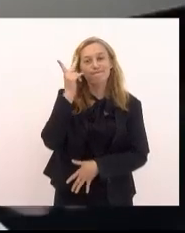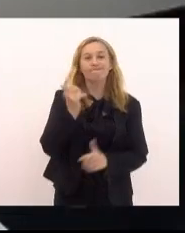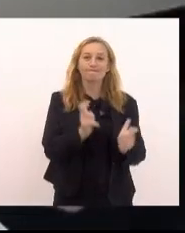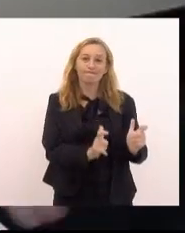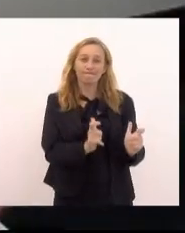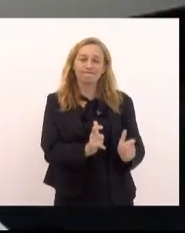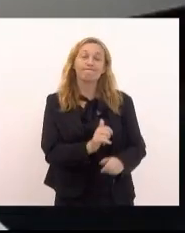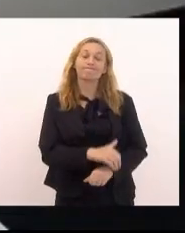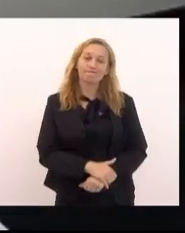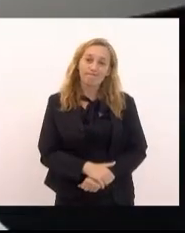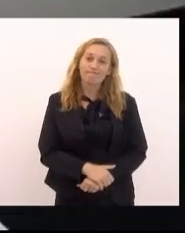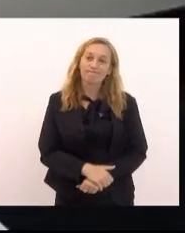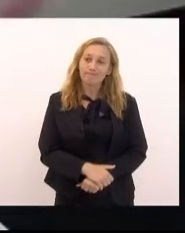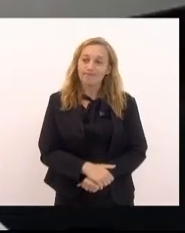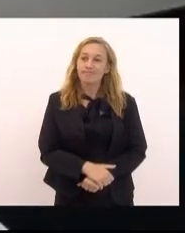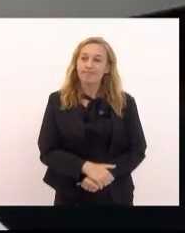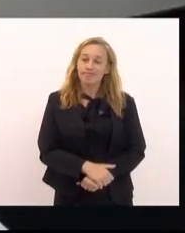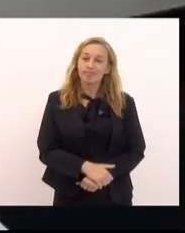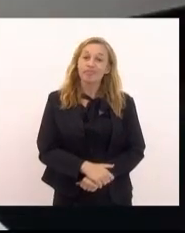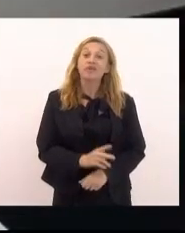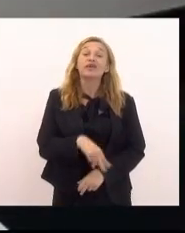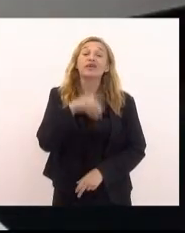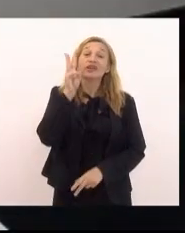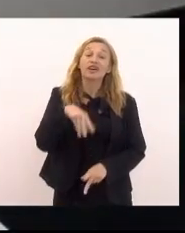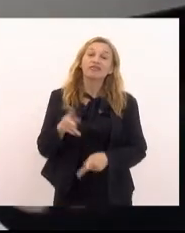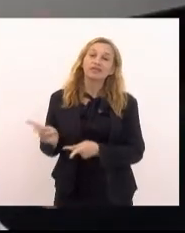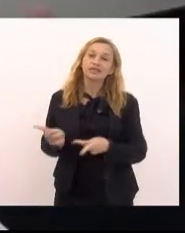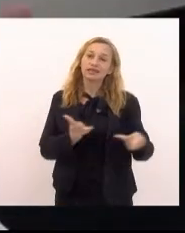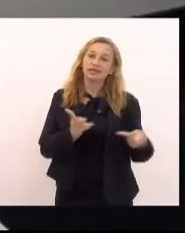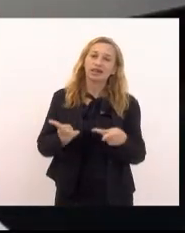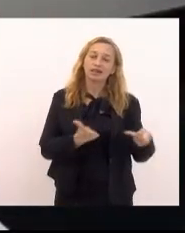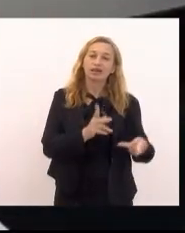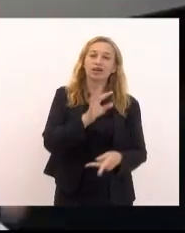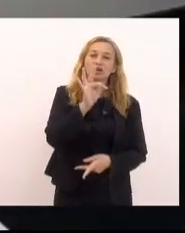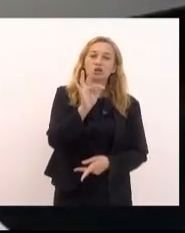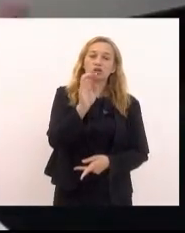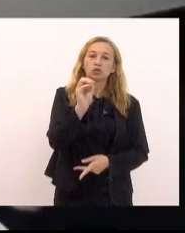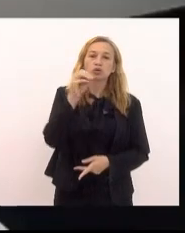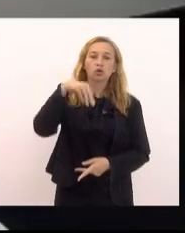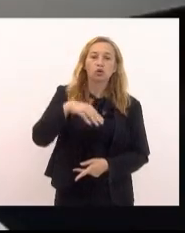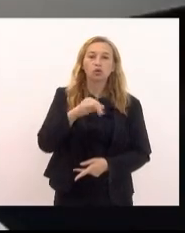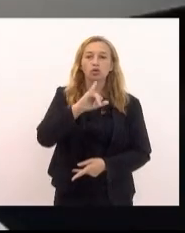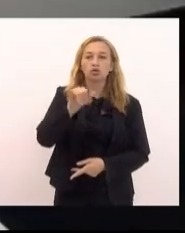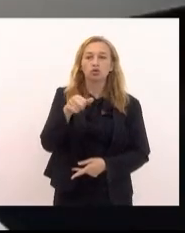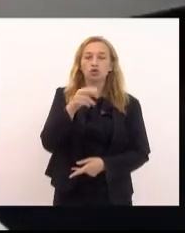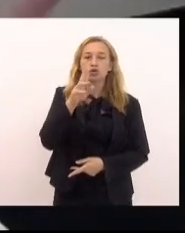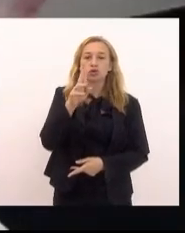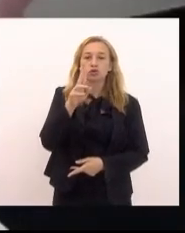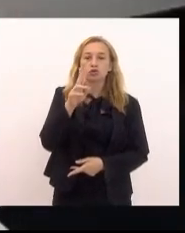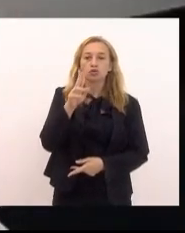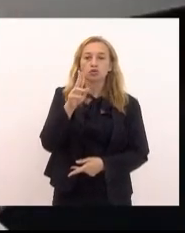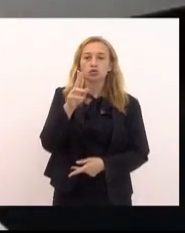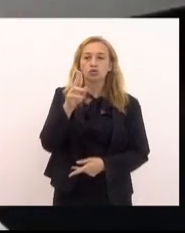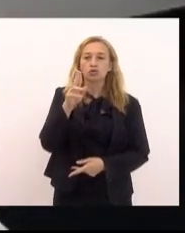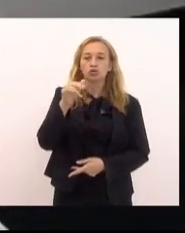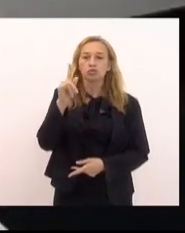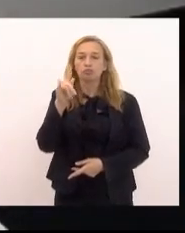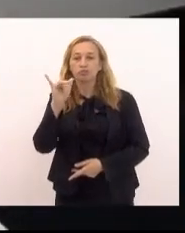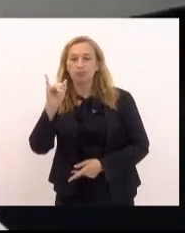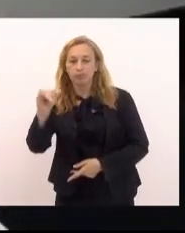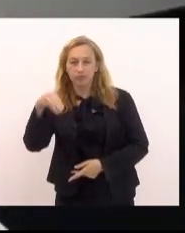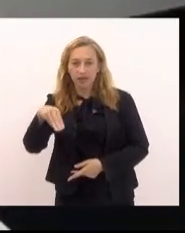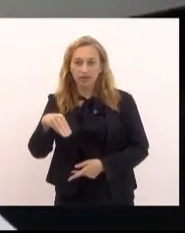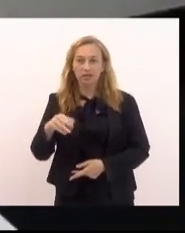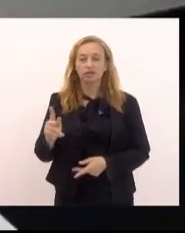história recente até. Quem era frequentador ali, Mink, era o Tom Jobim. Tom Jobim passava por ali, né? Por exemplo. Enfim, então eu